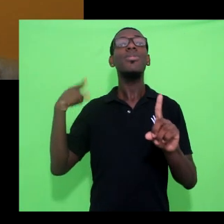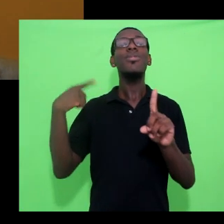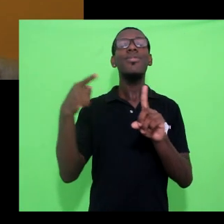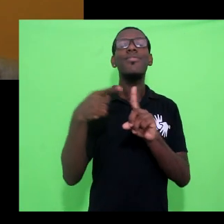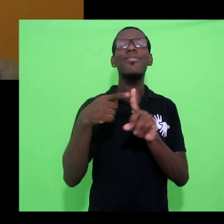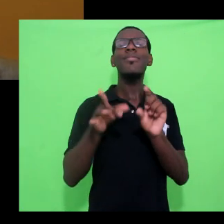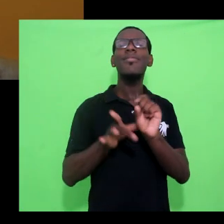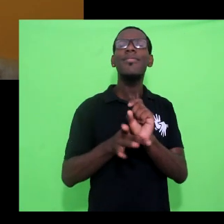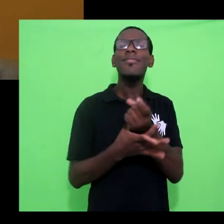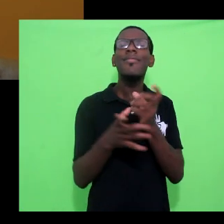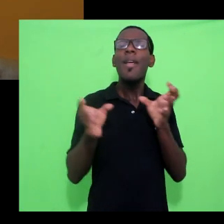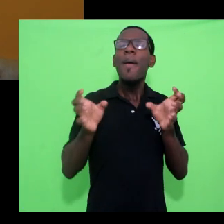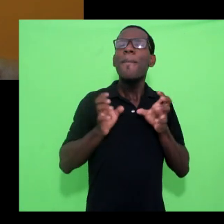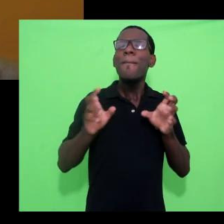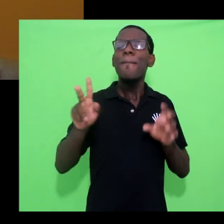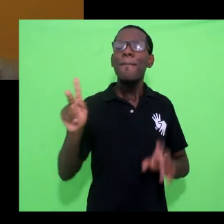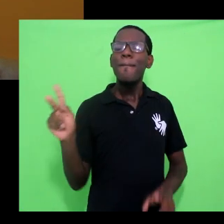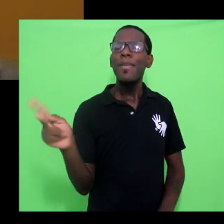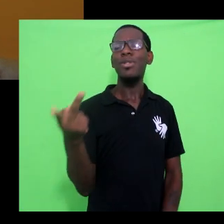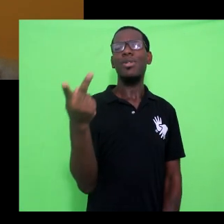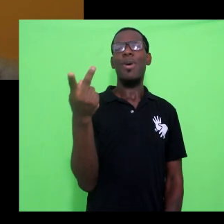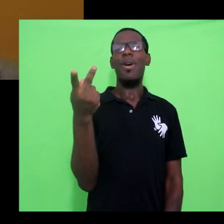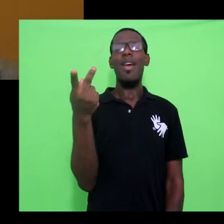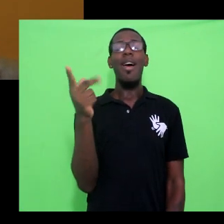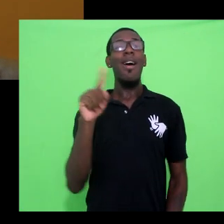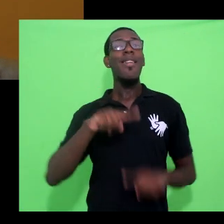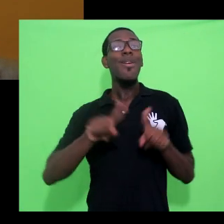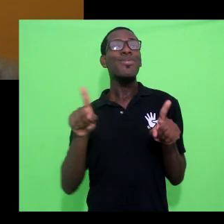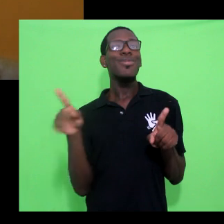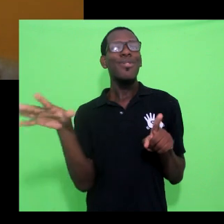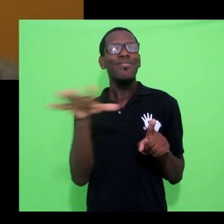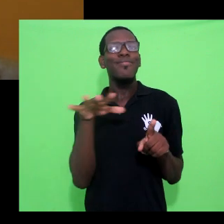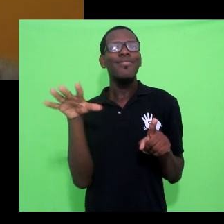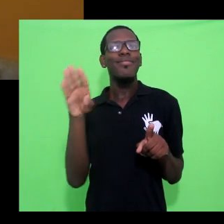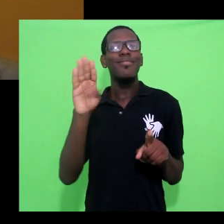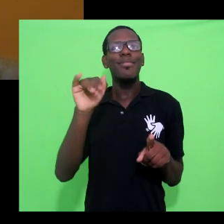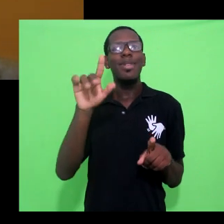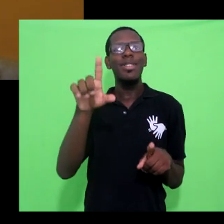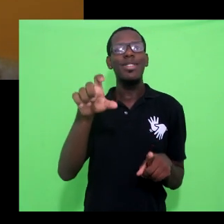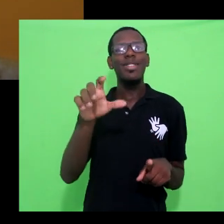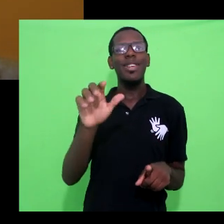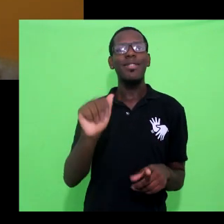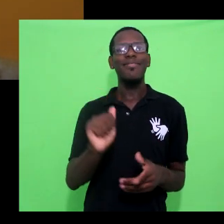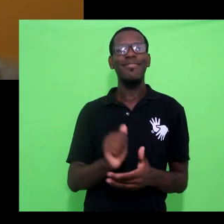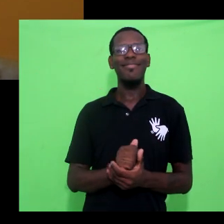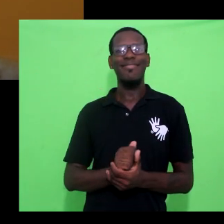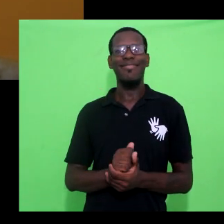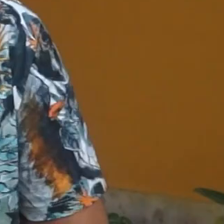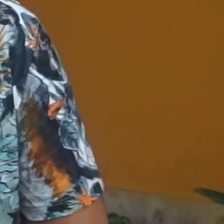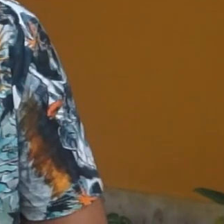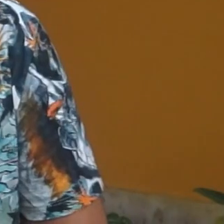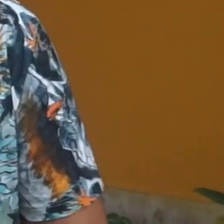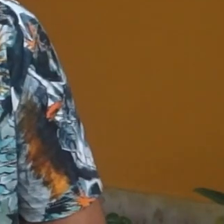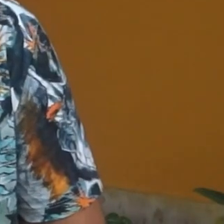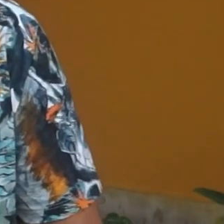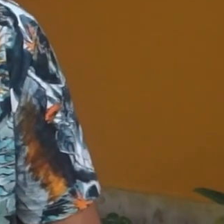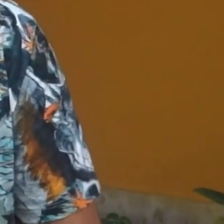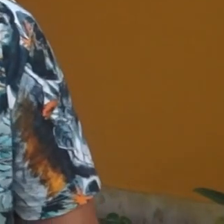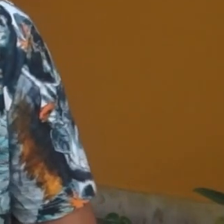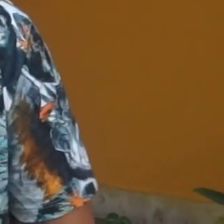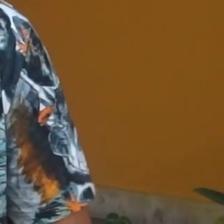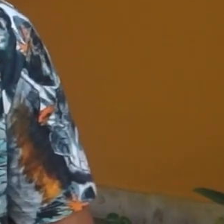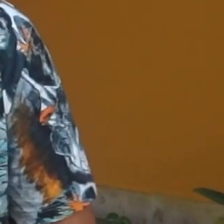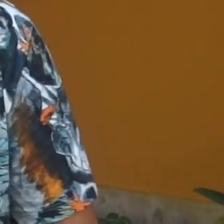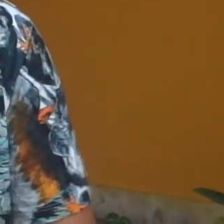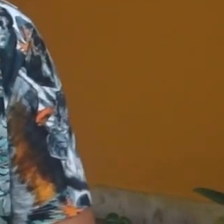tenho certeza que as ações aqui promovidas têm como objetivo a preservação da nossa rica e importante história